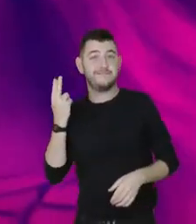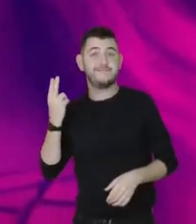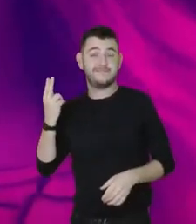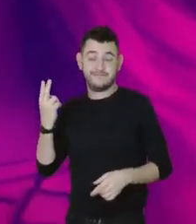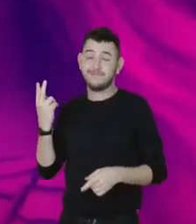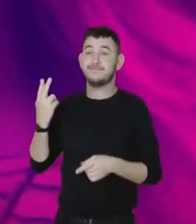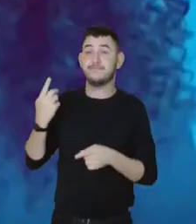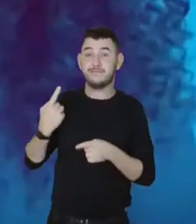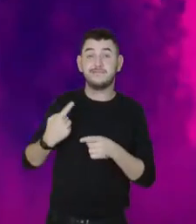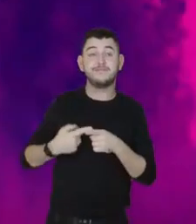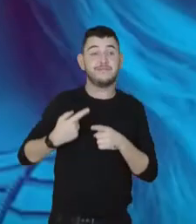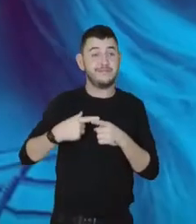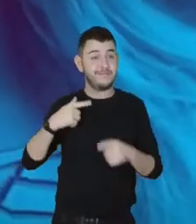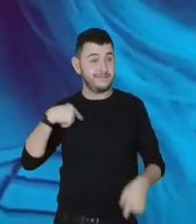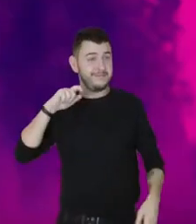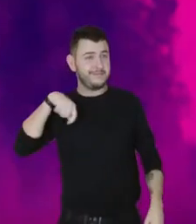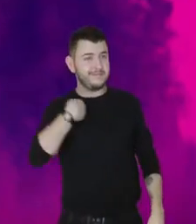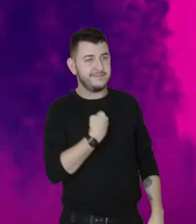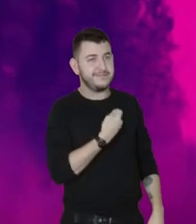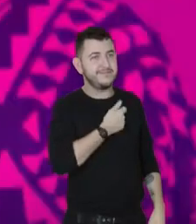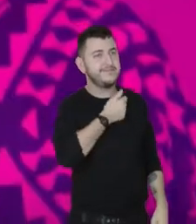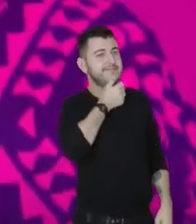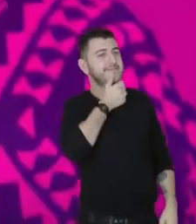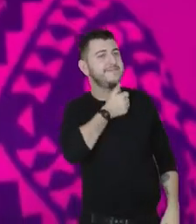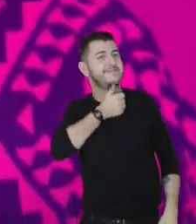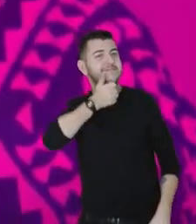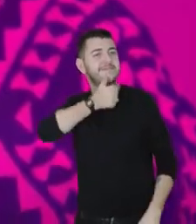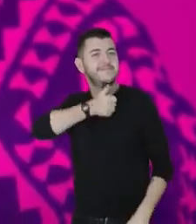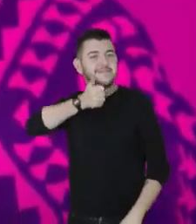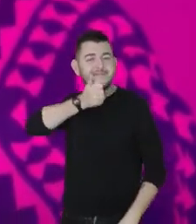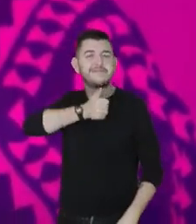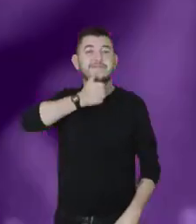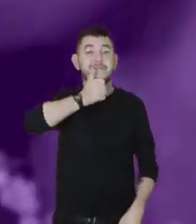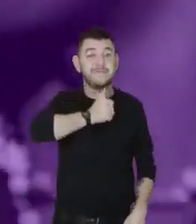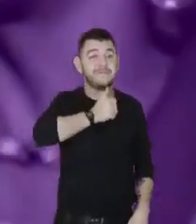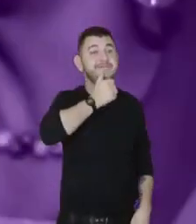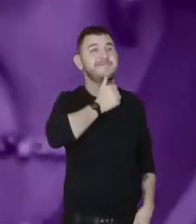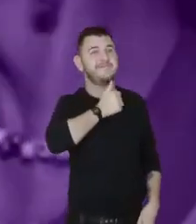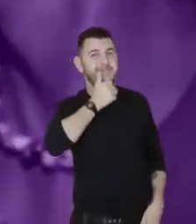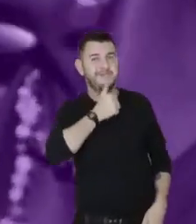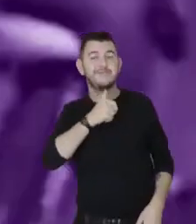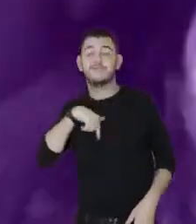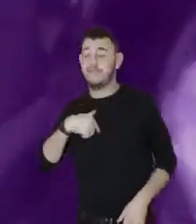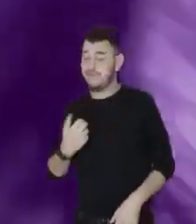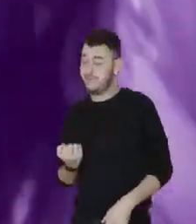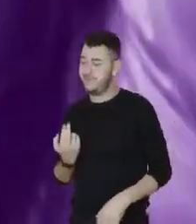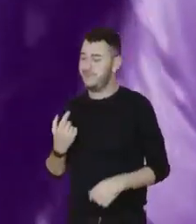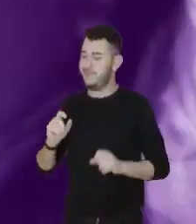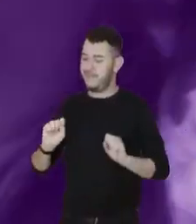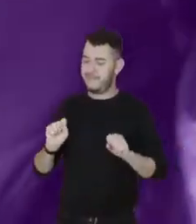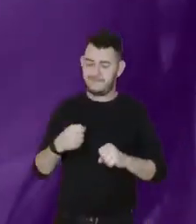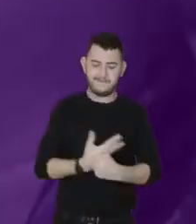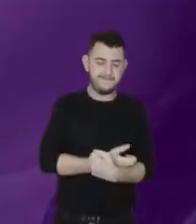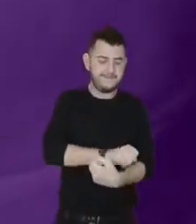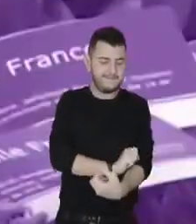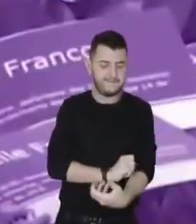Porque eu sou mulher pra fazer